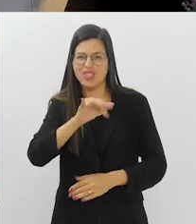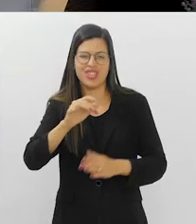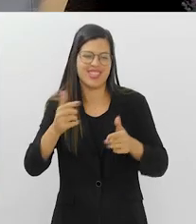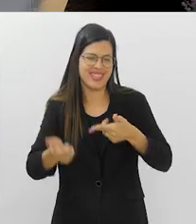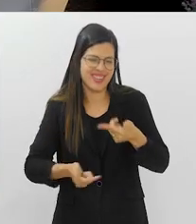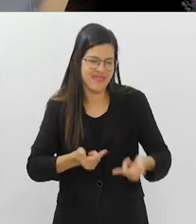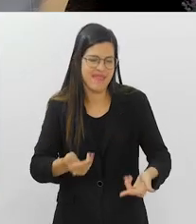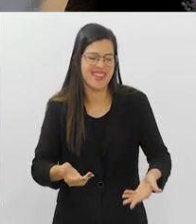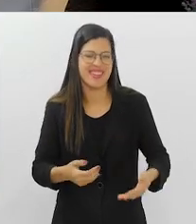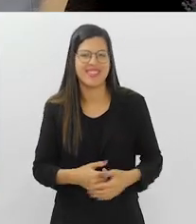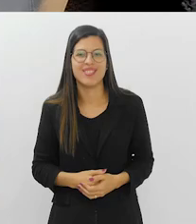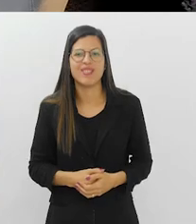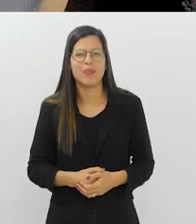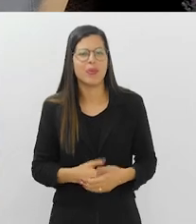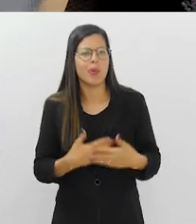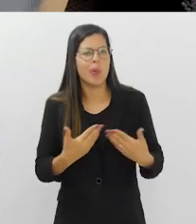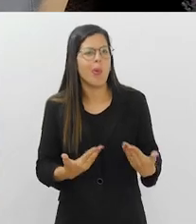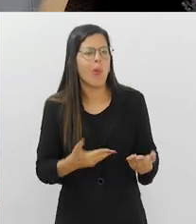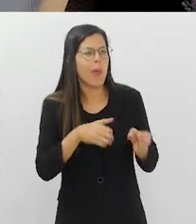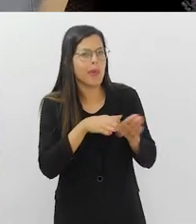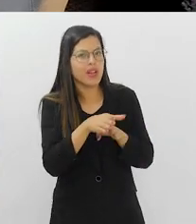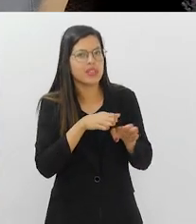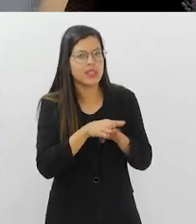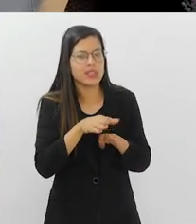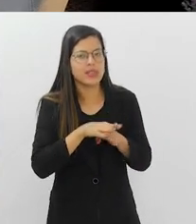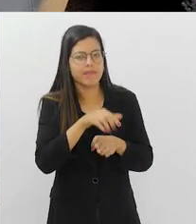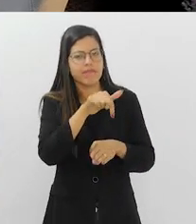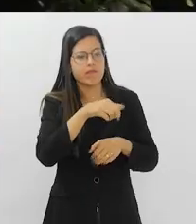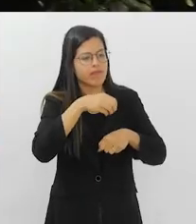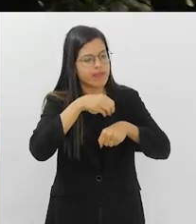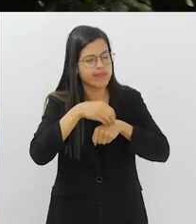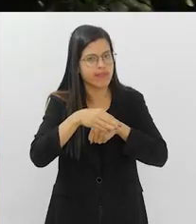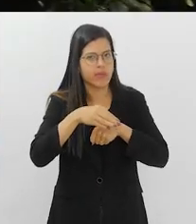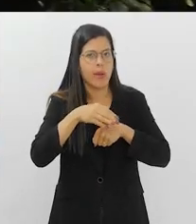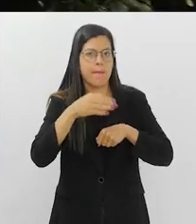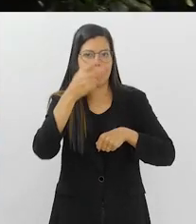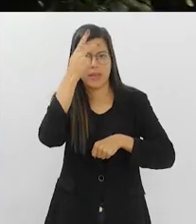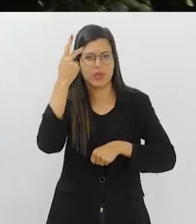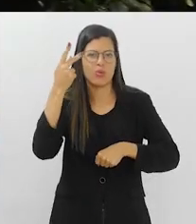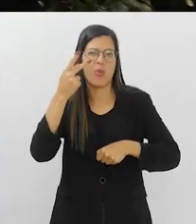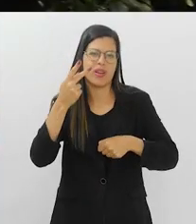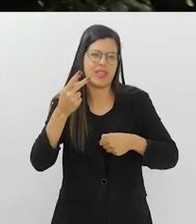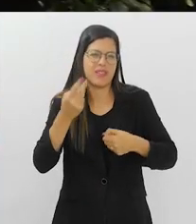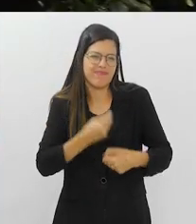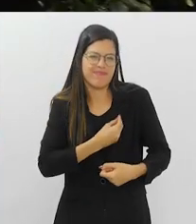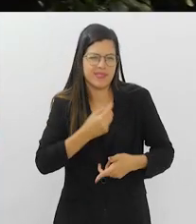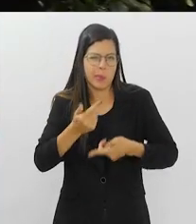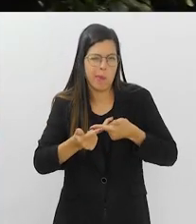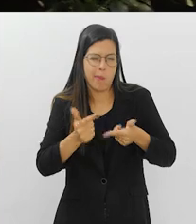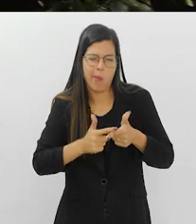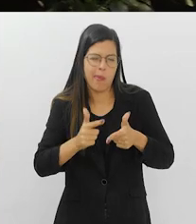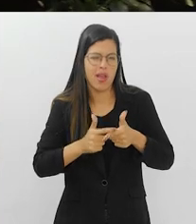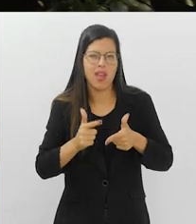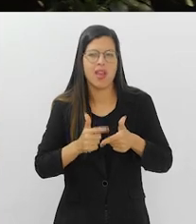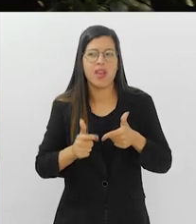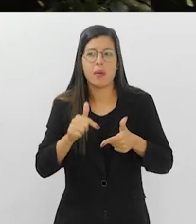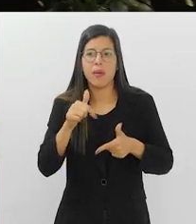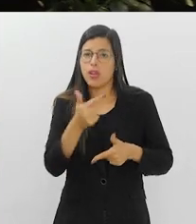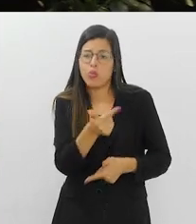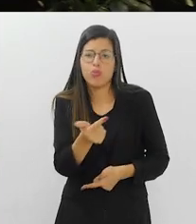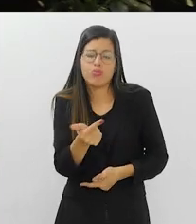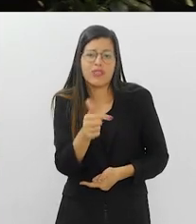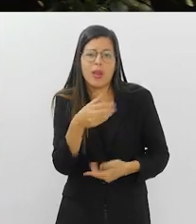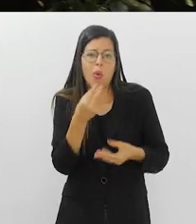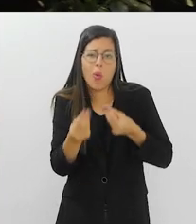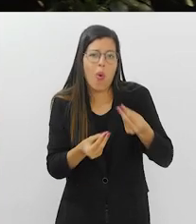breve. Qual a orientação que você daria para o colaborador, né, que está passando por esse problema e que não tem à disposição um programa como esse,